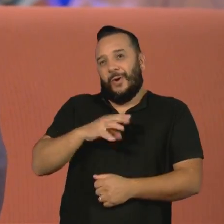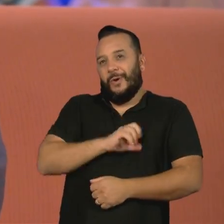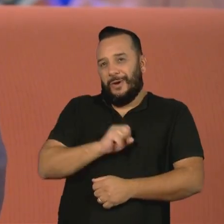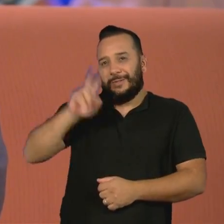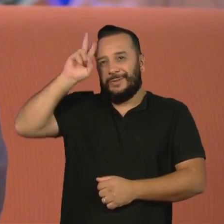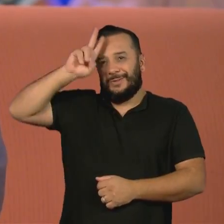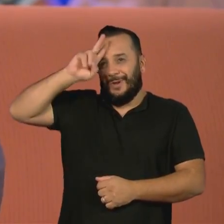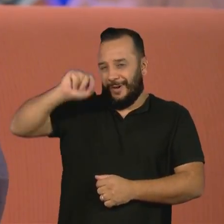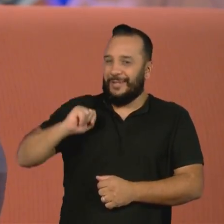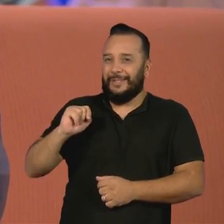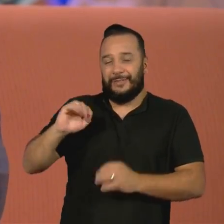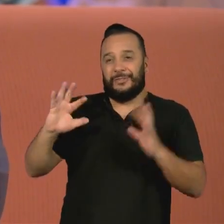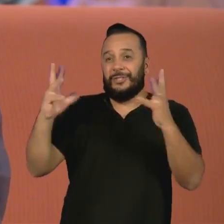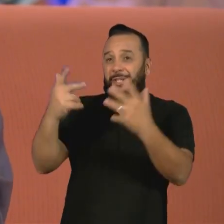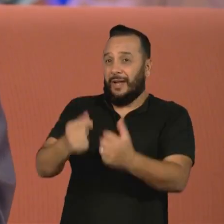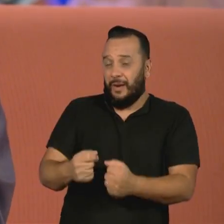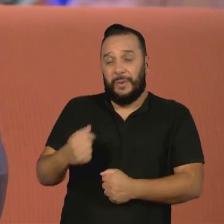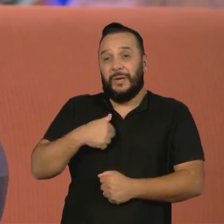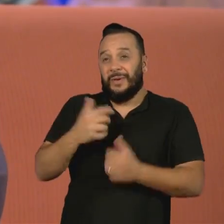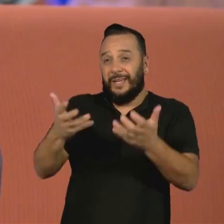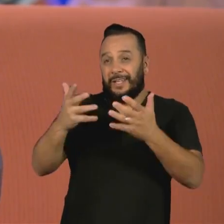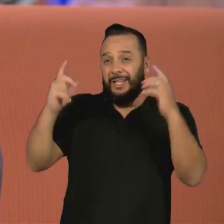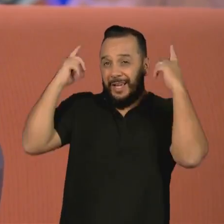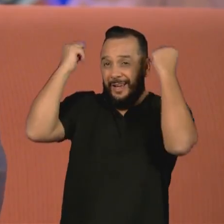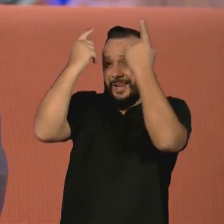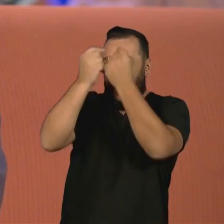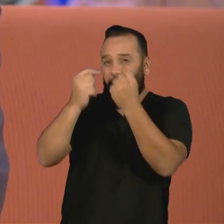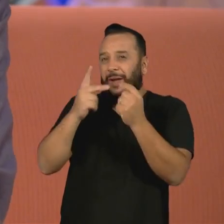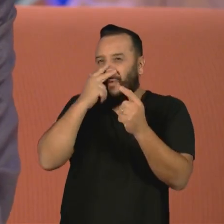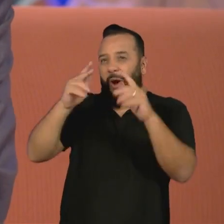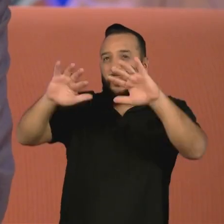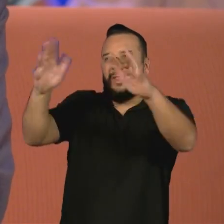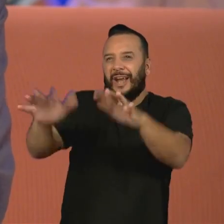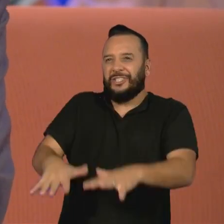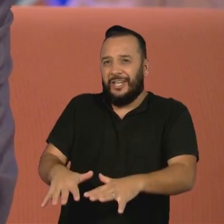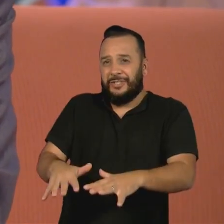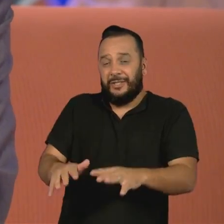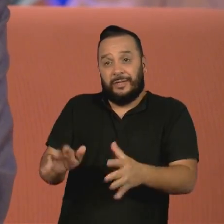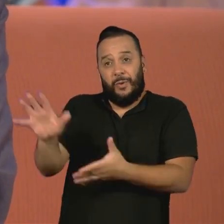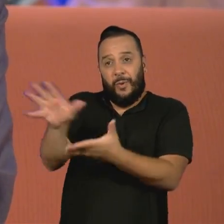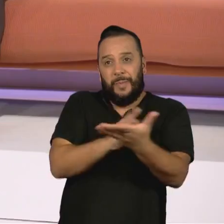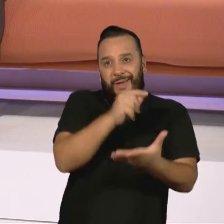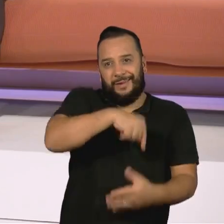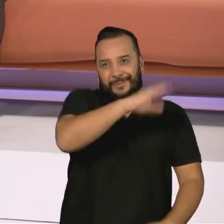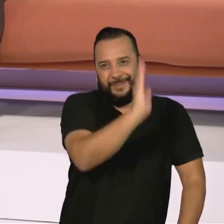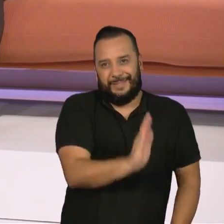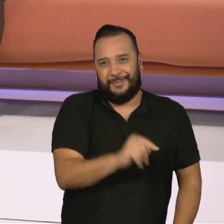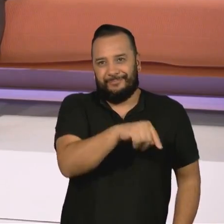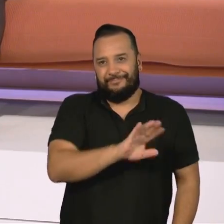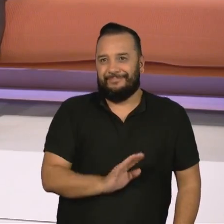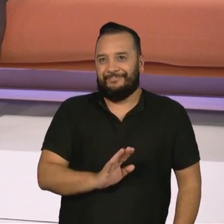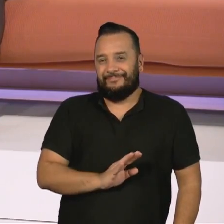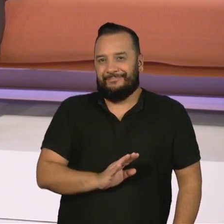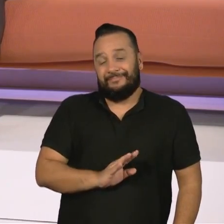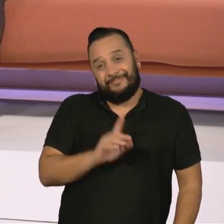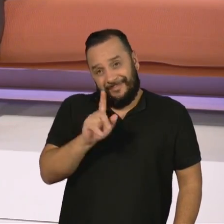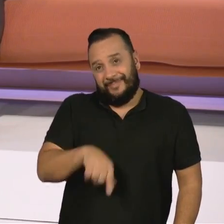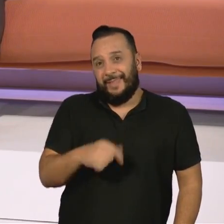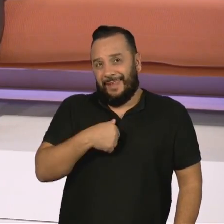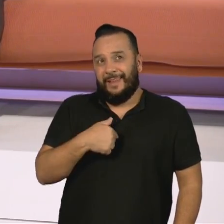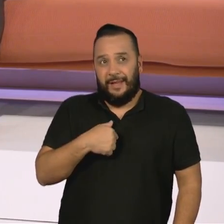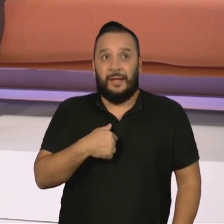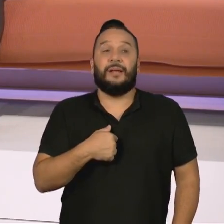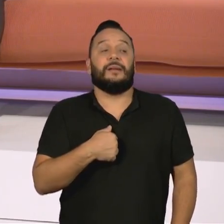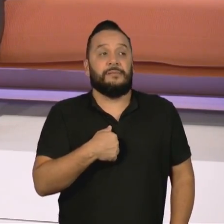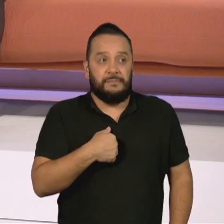forma geral. E eu queria fazer uma tragédia grega no Brasil. Então essa é o mote, é uma tragédia